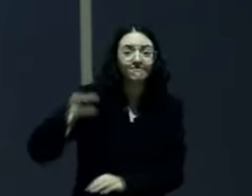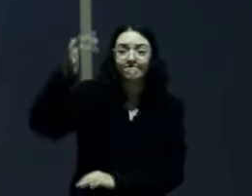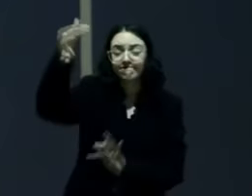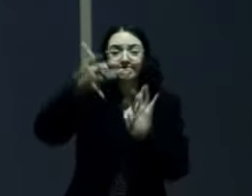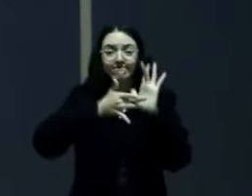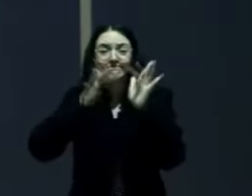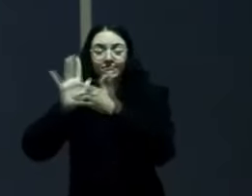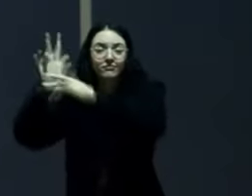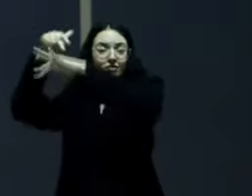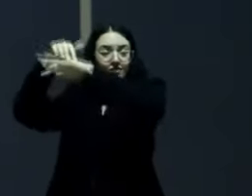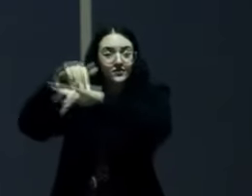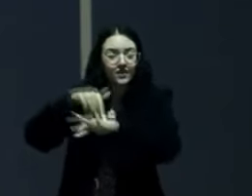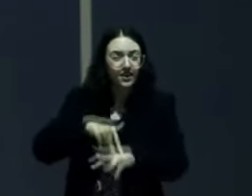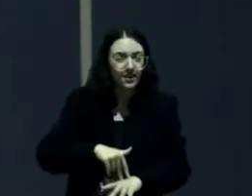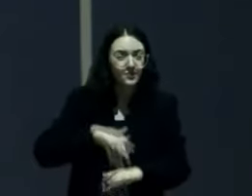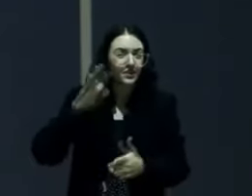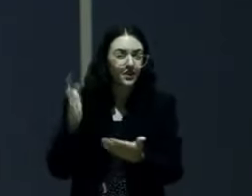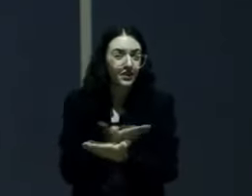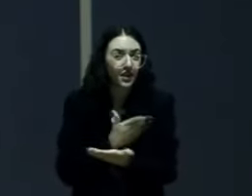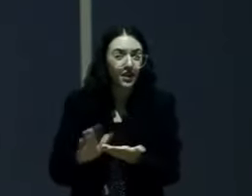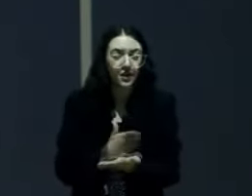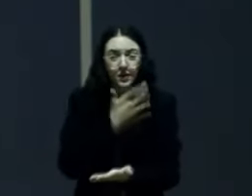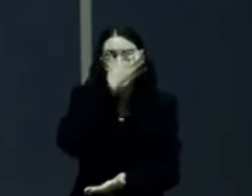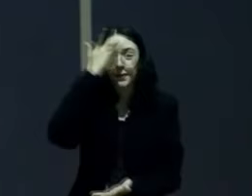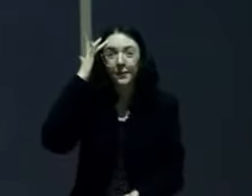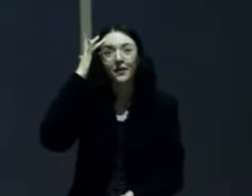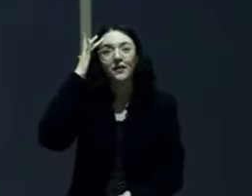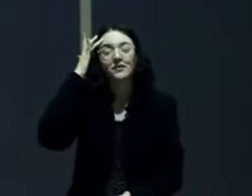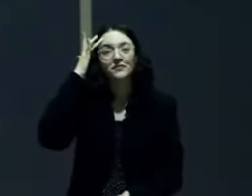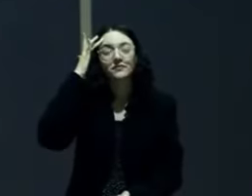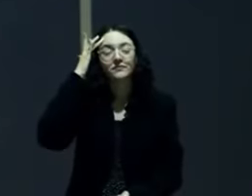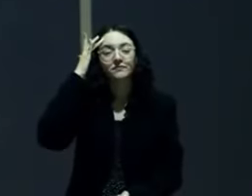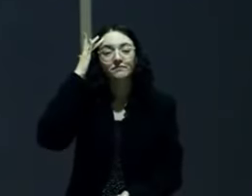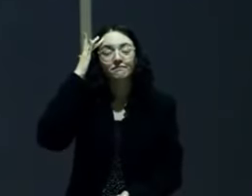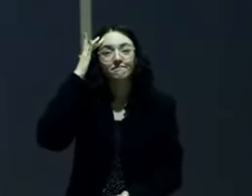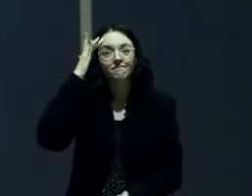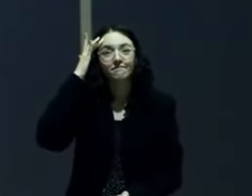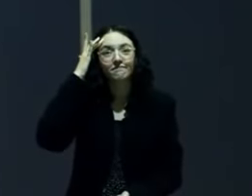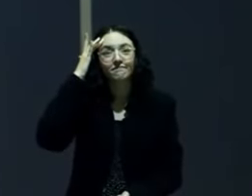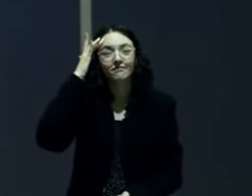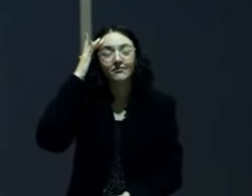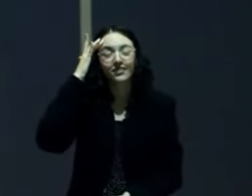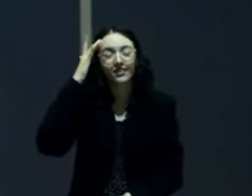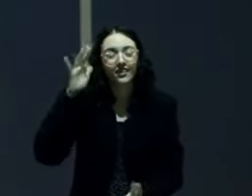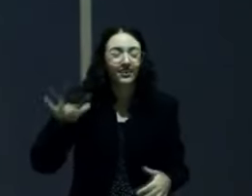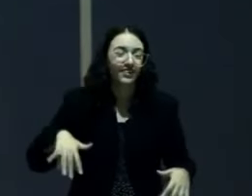E pode ser que para alguns isso seja uma possibilidade. Não.